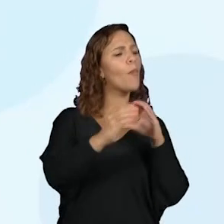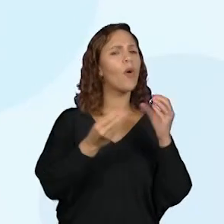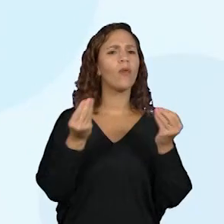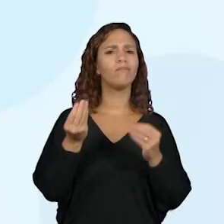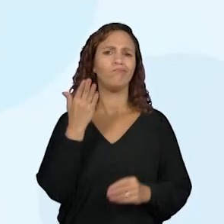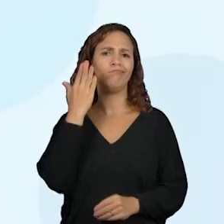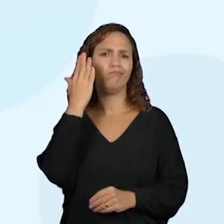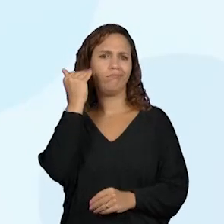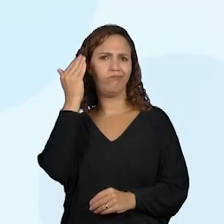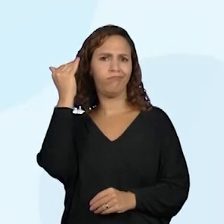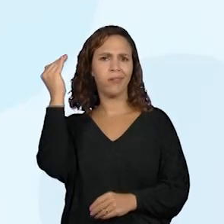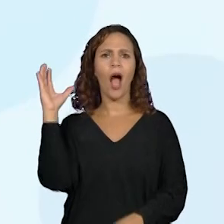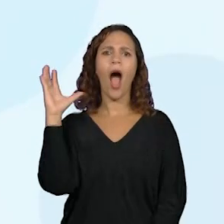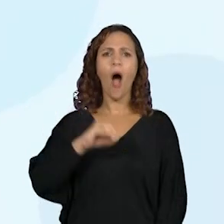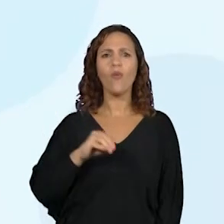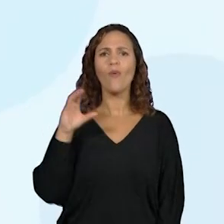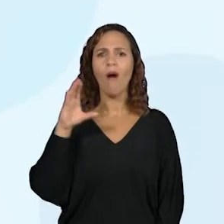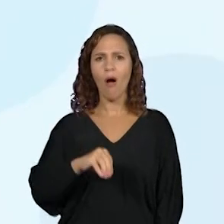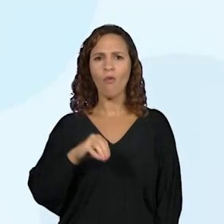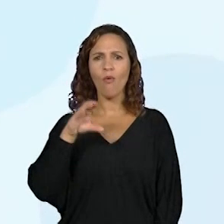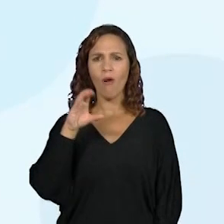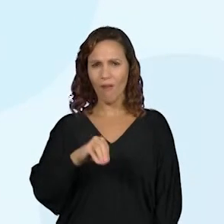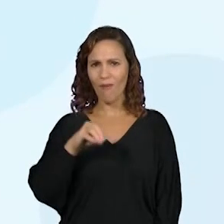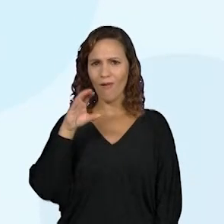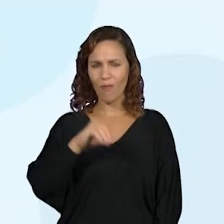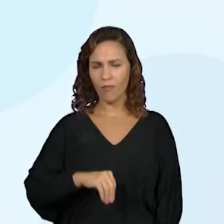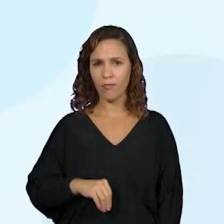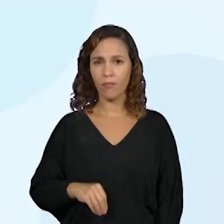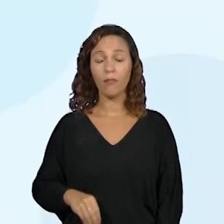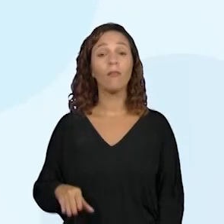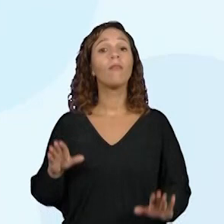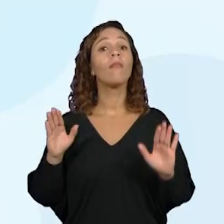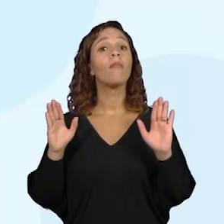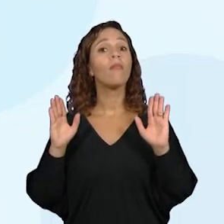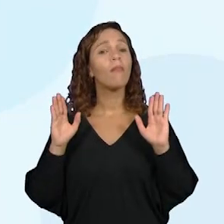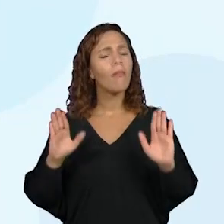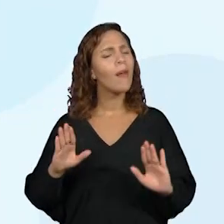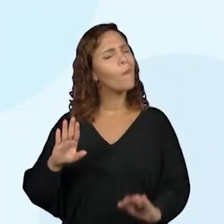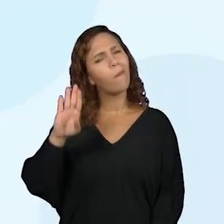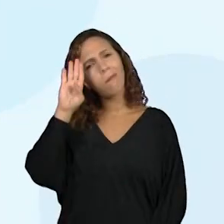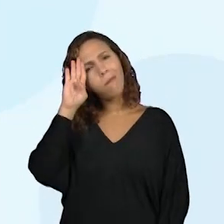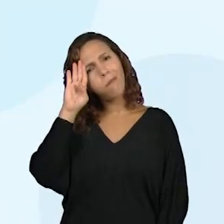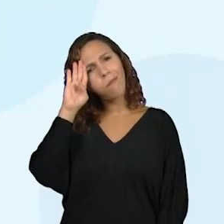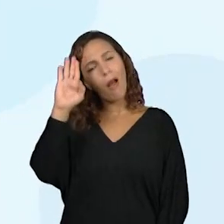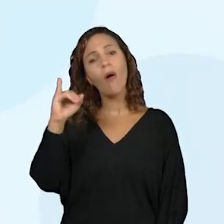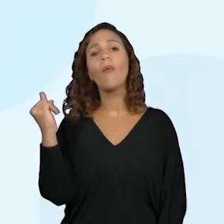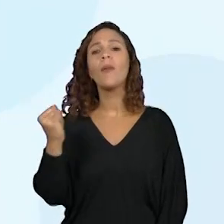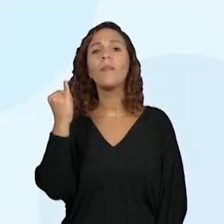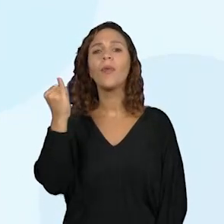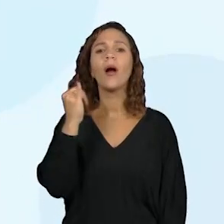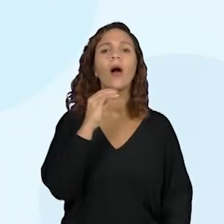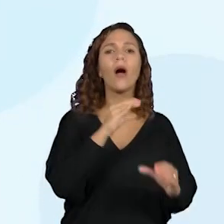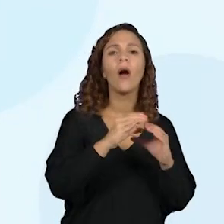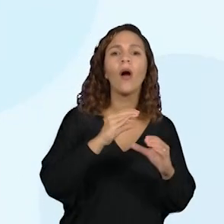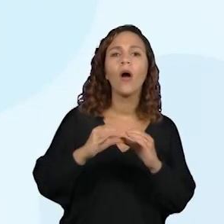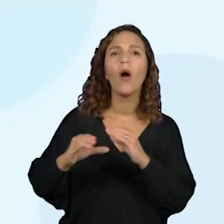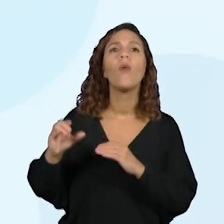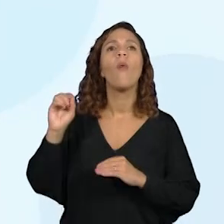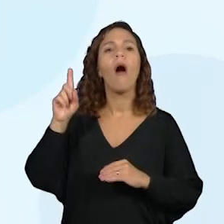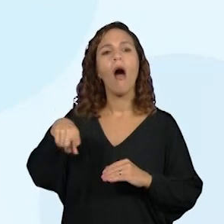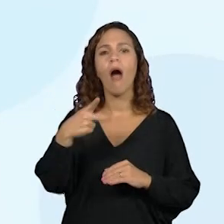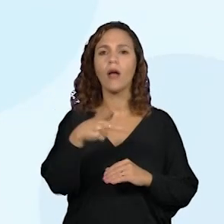conhecida dos cães é o latido mas a mais importante entre eles é a